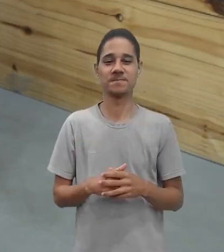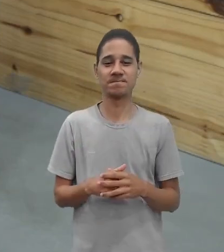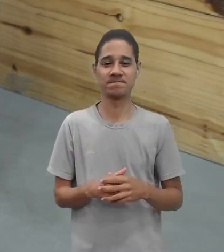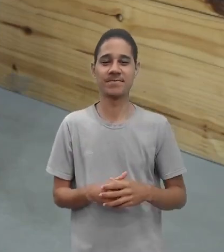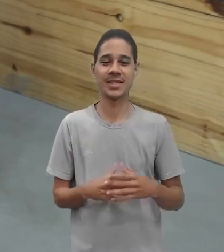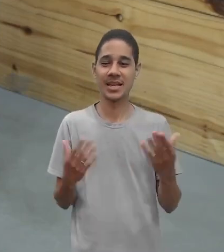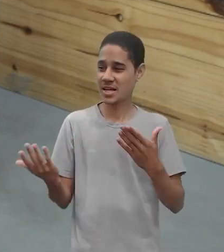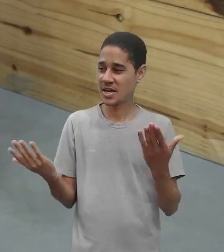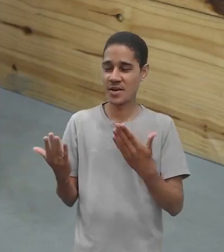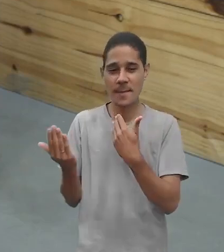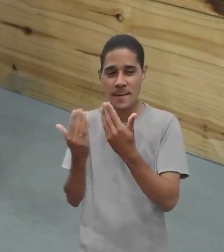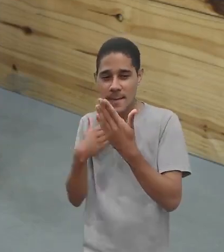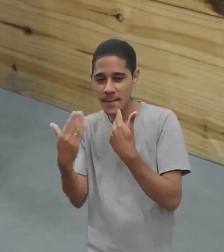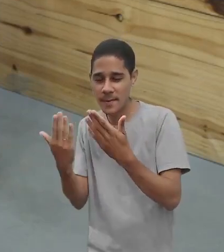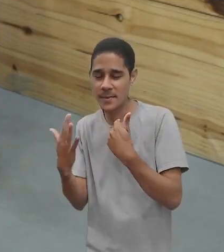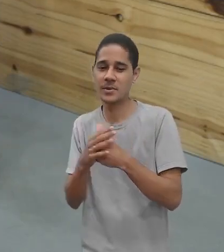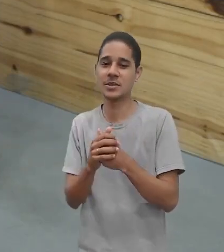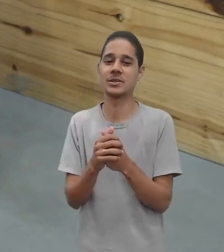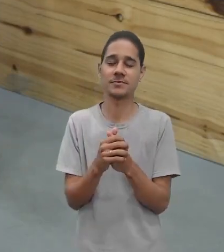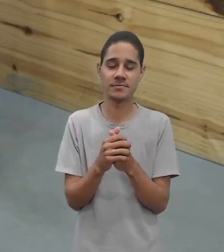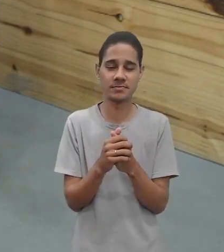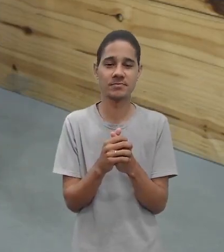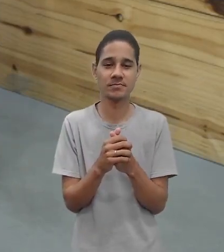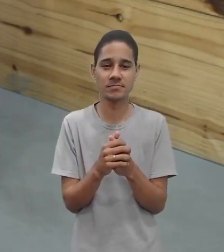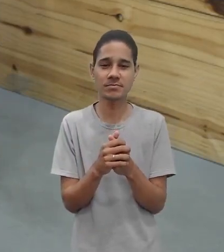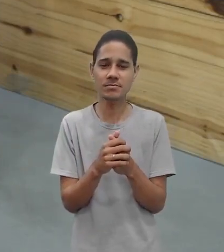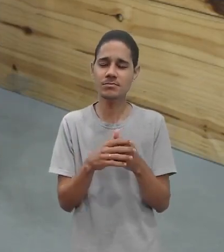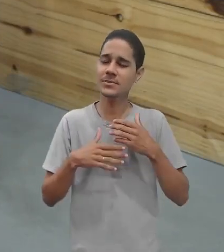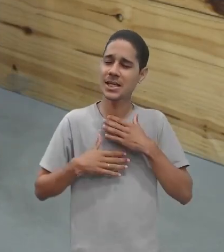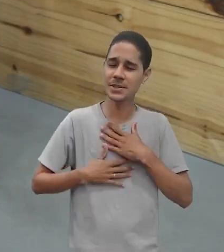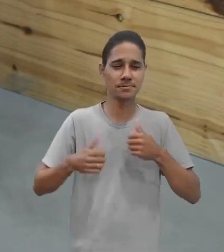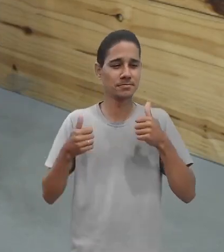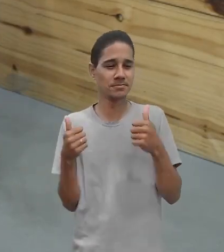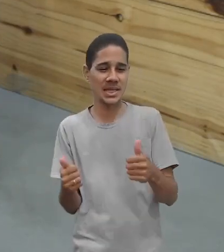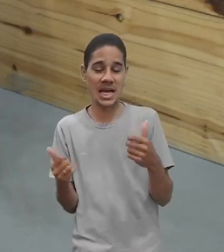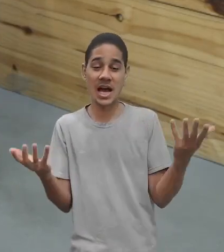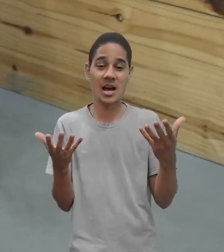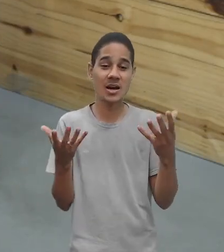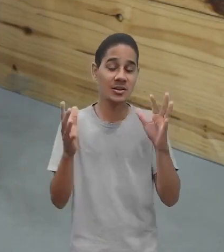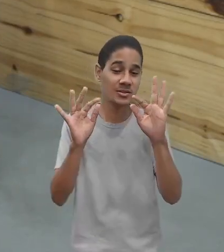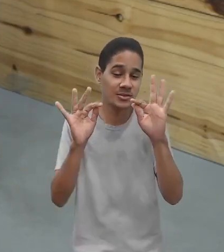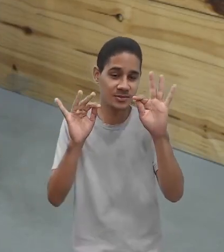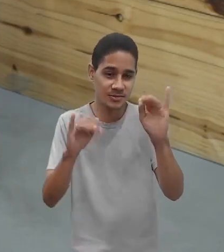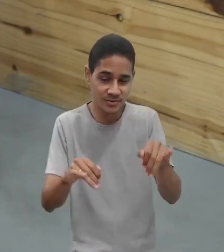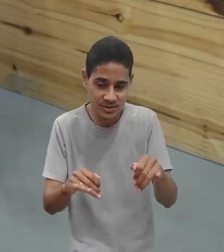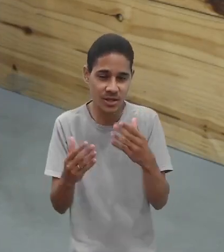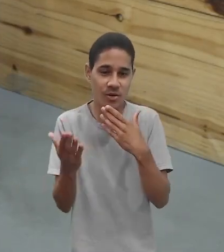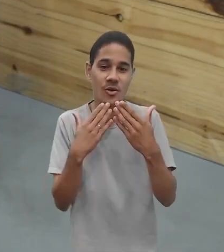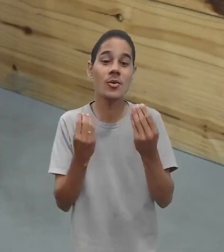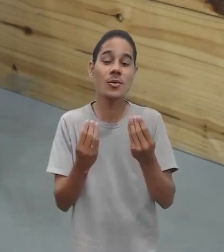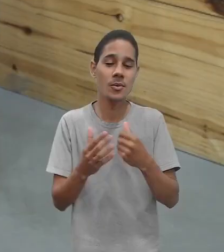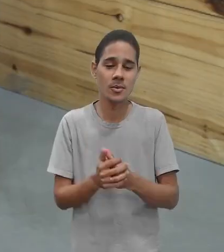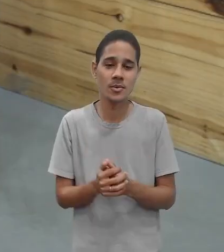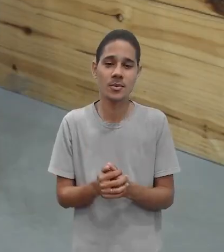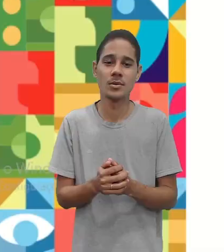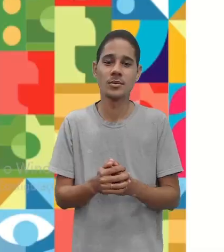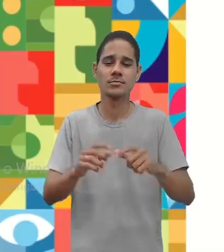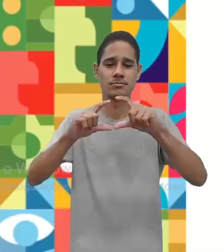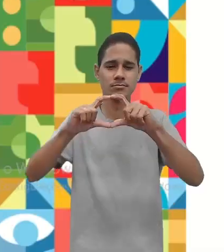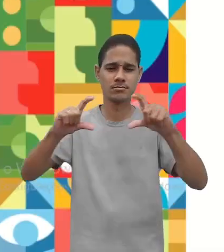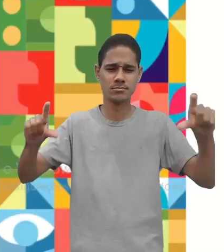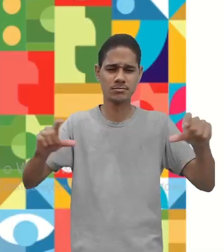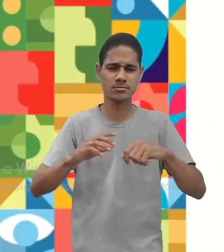gente bateu esse papo aqui, né, bem descontraído, e a gente quer fechar essa conversa de hoje com essa